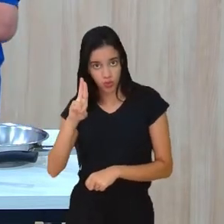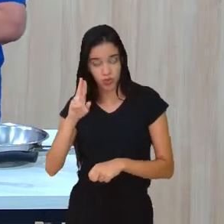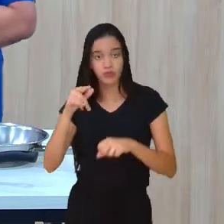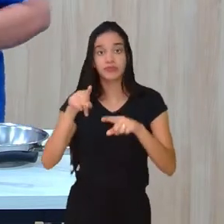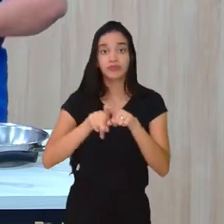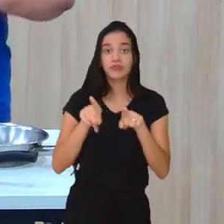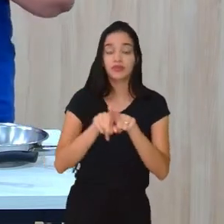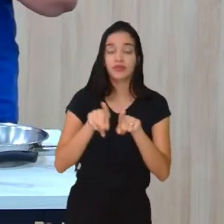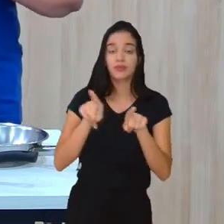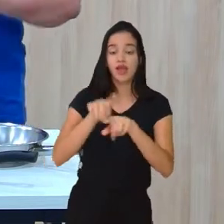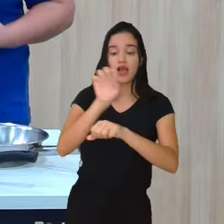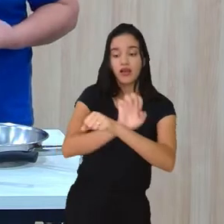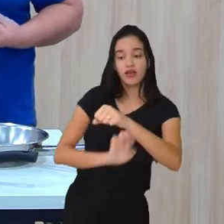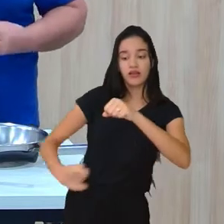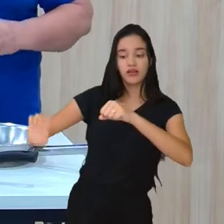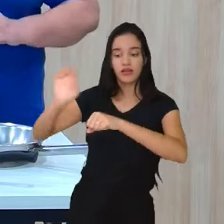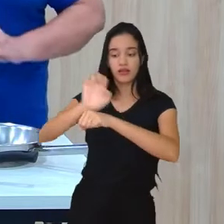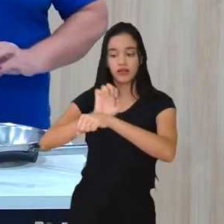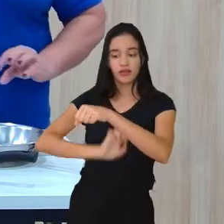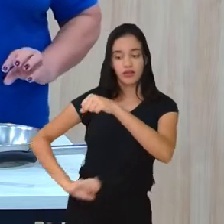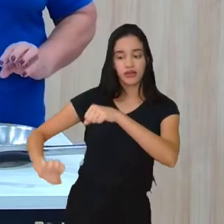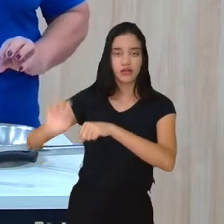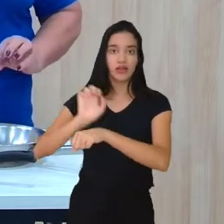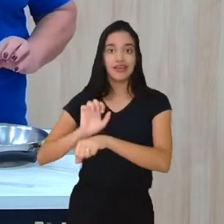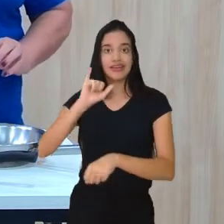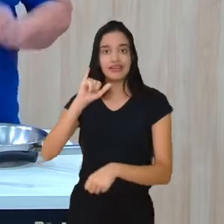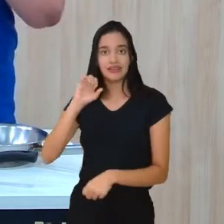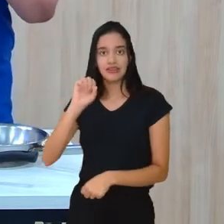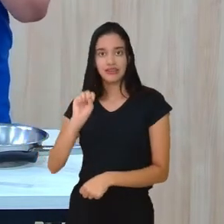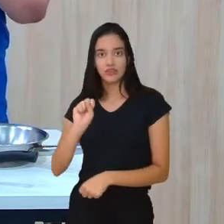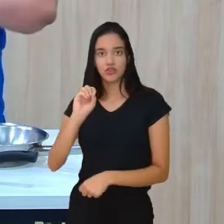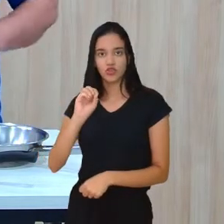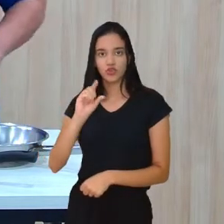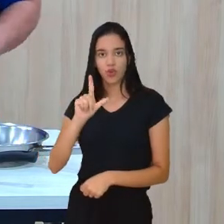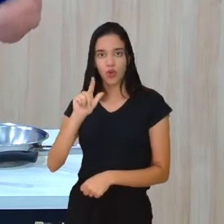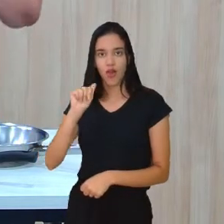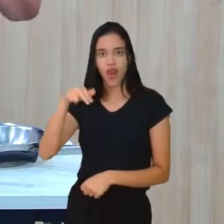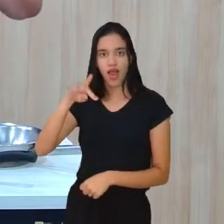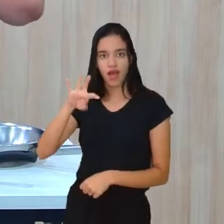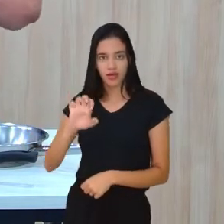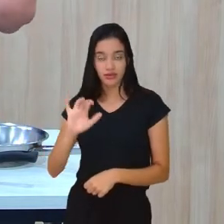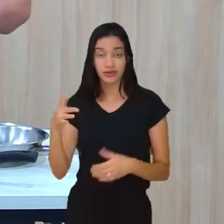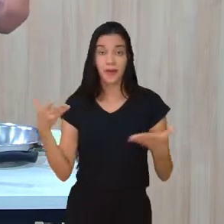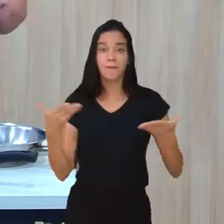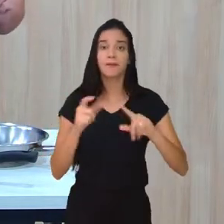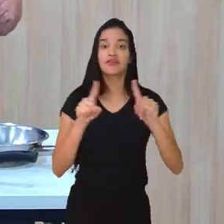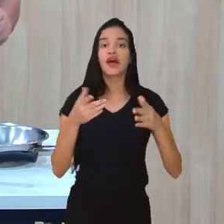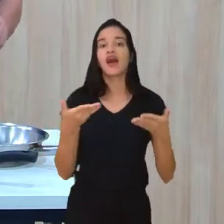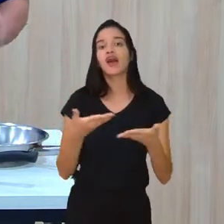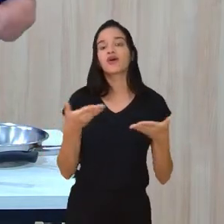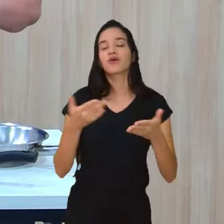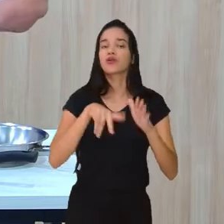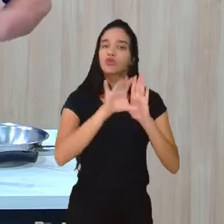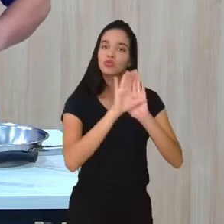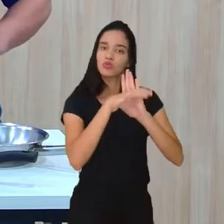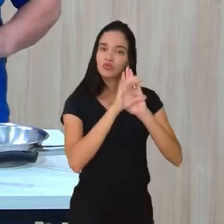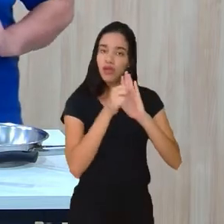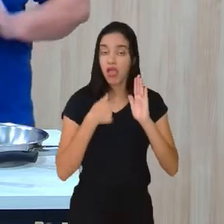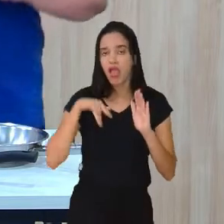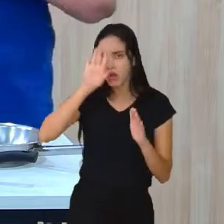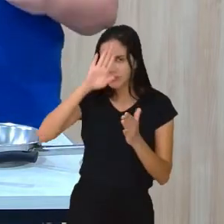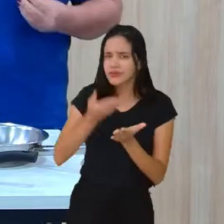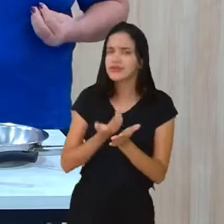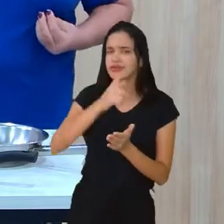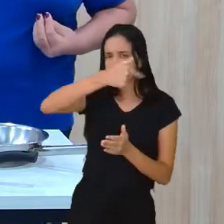bem simples, o que são condutores e o que são isolantes. Mas agora, com os conceitos, né, eu acredito